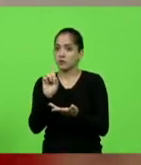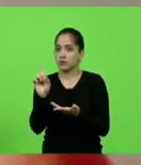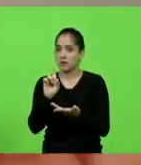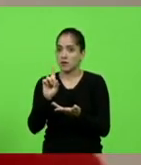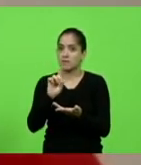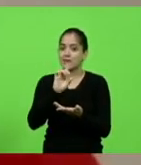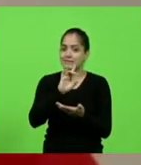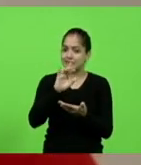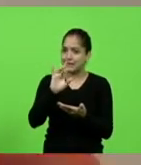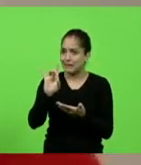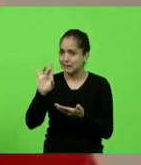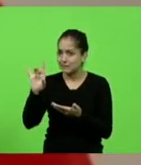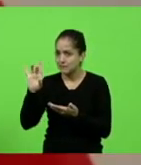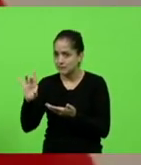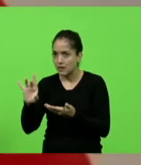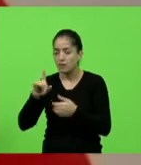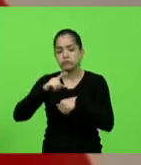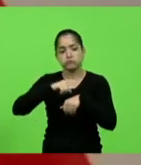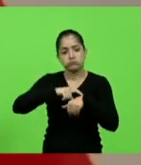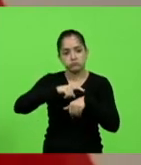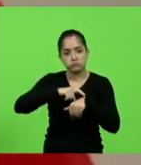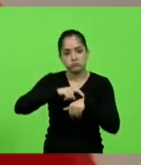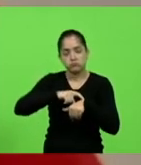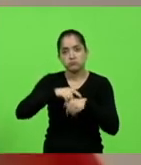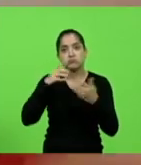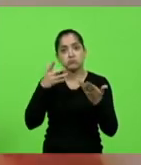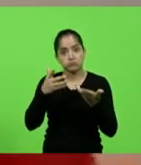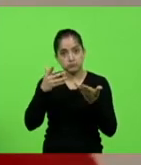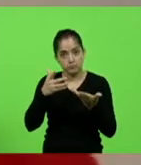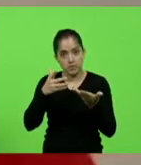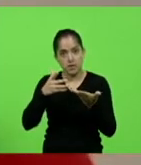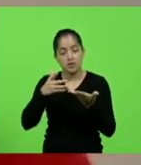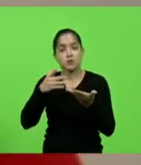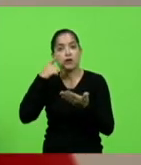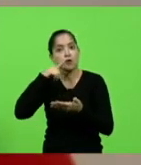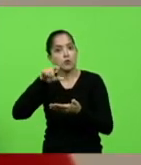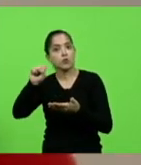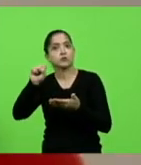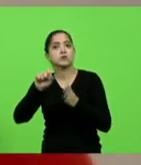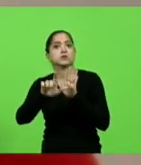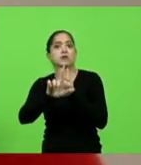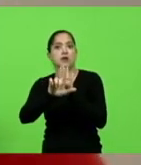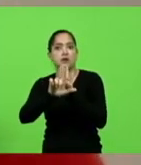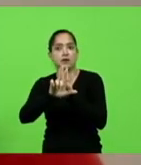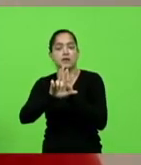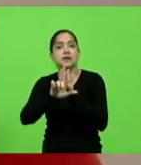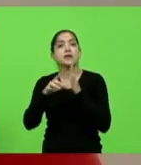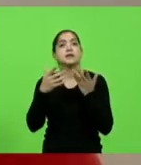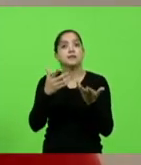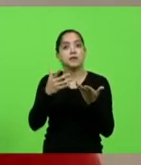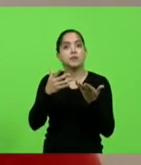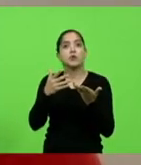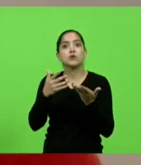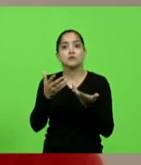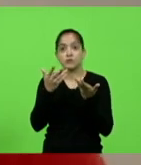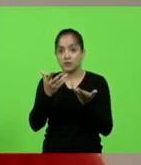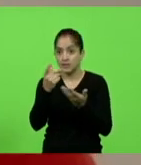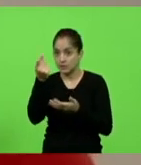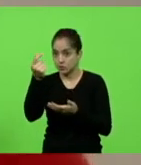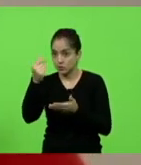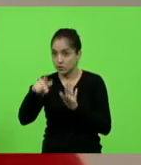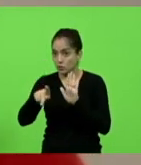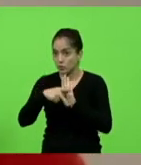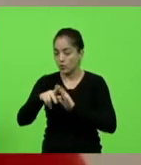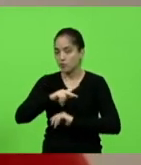etapa, a cada momento. Primeiro querem conquistar essa lei, depois vão buscar o dinheiro público para o atendimento privado.